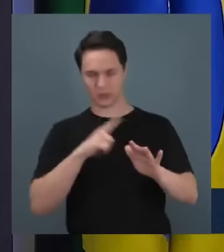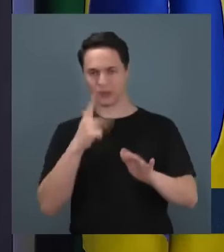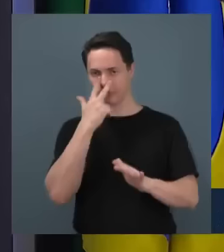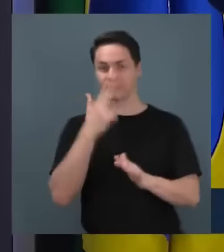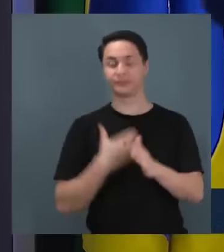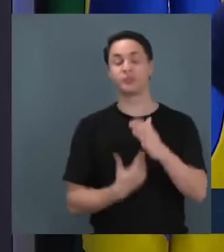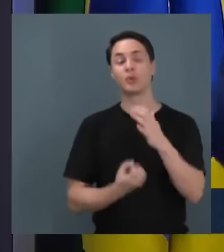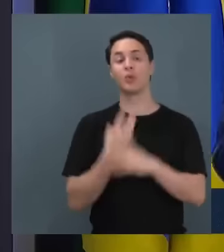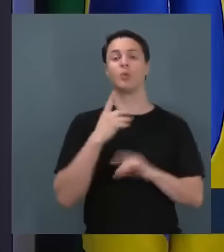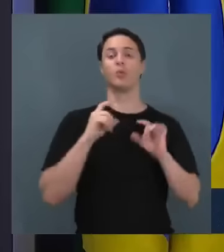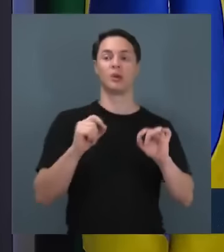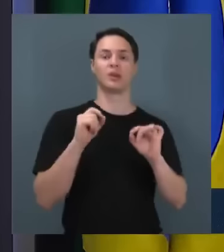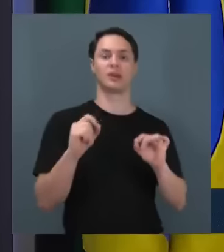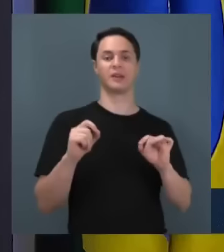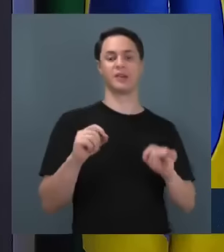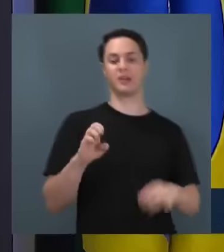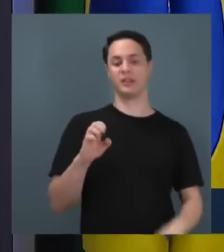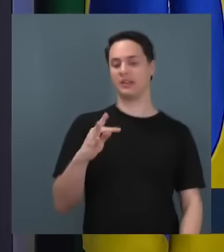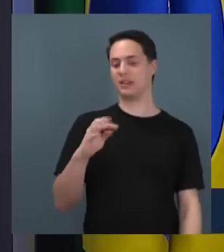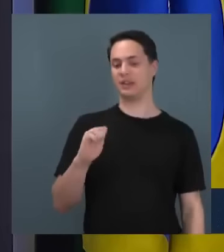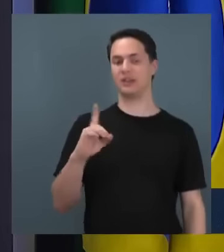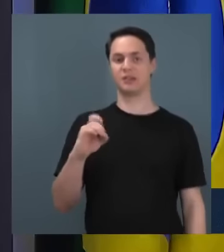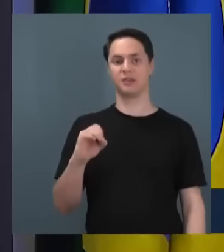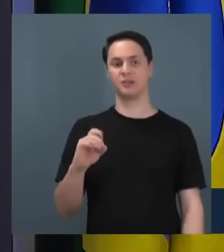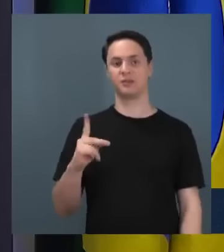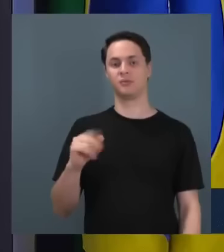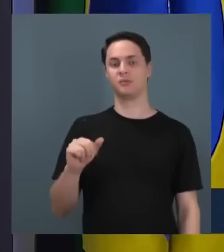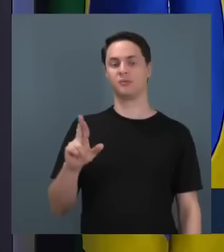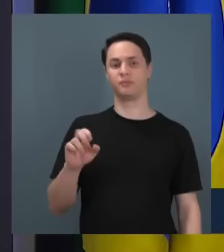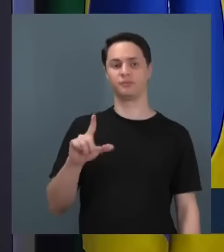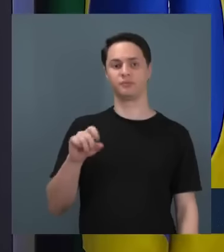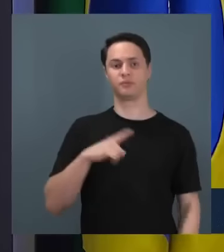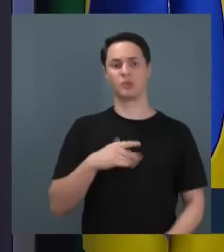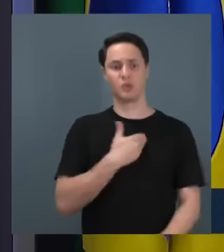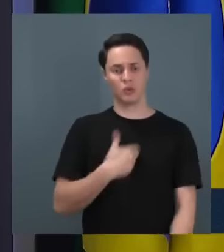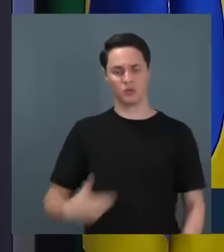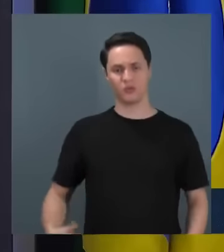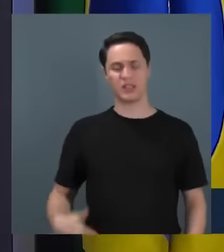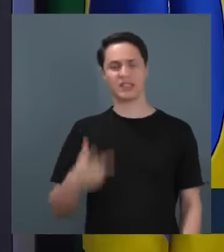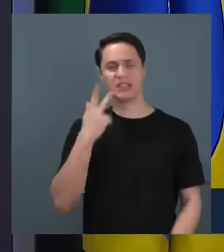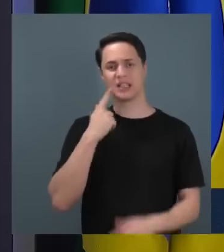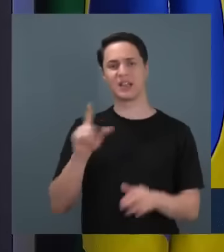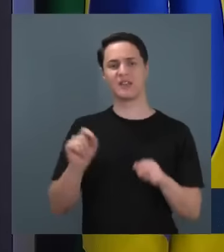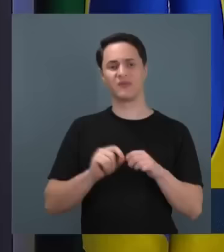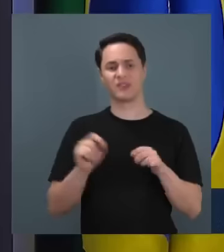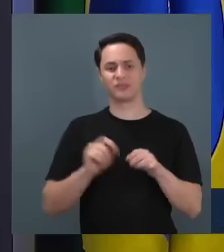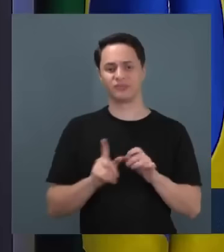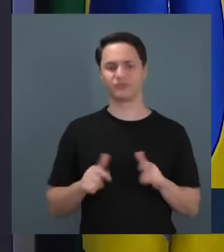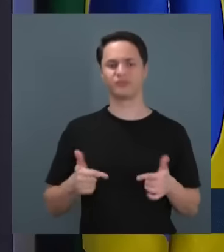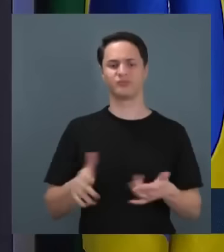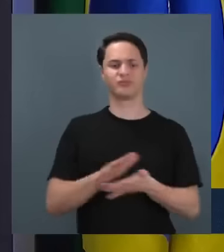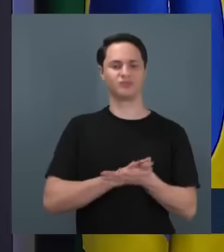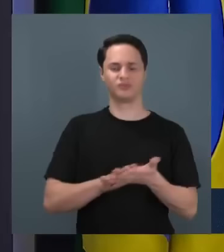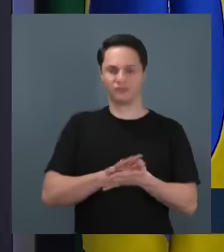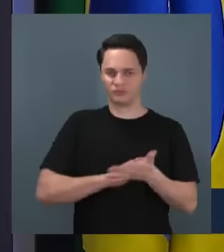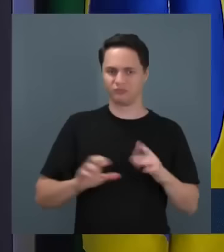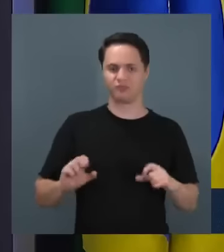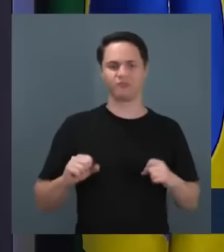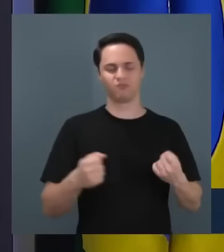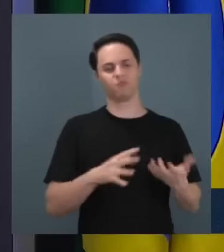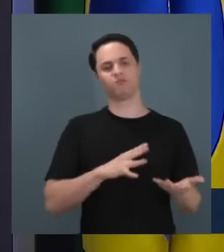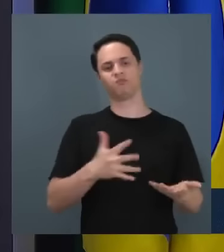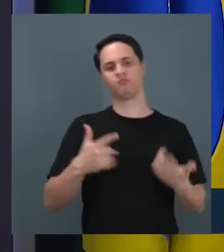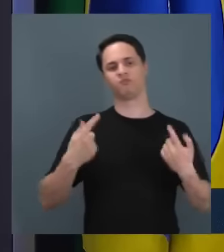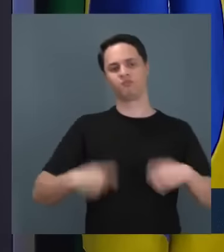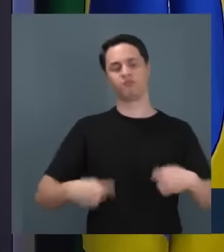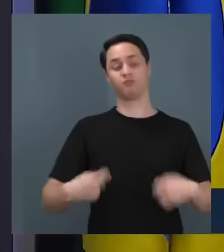de estado paralelo e o governo do Ceará não enfrenta essa estrutura com força e coragem